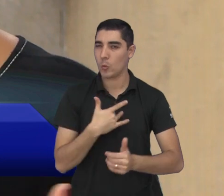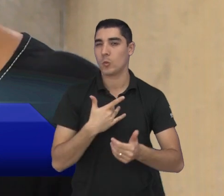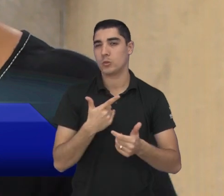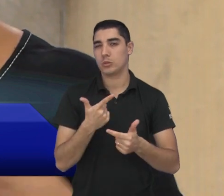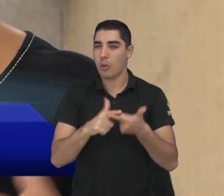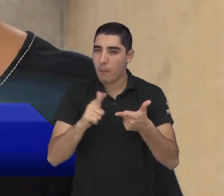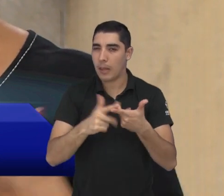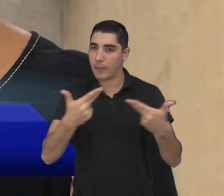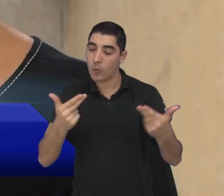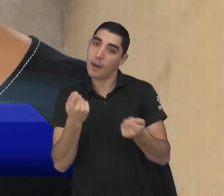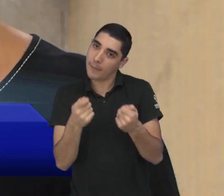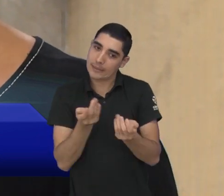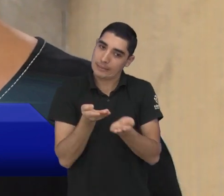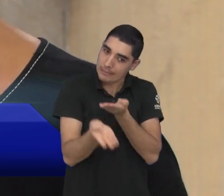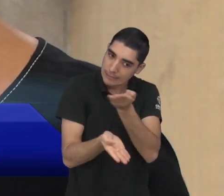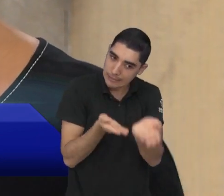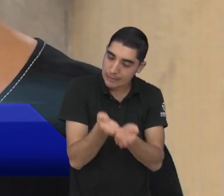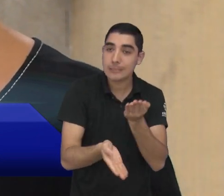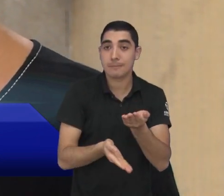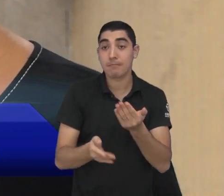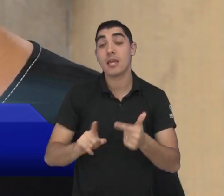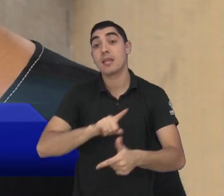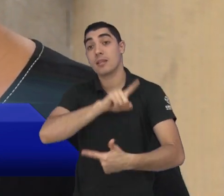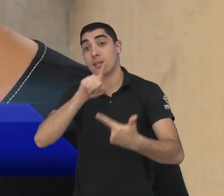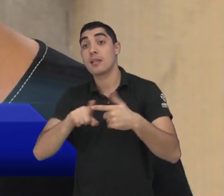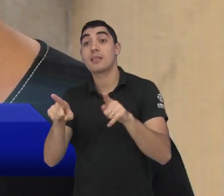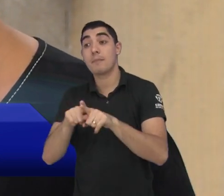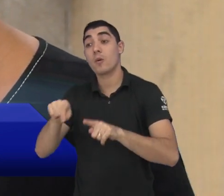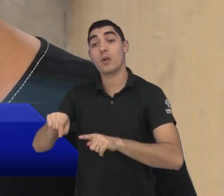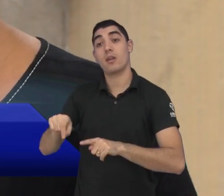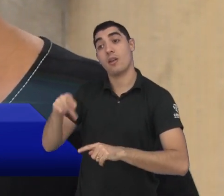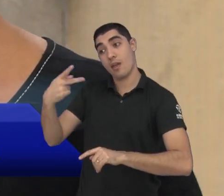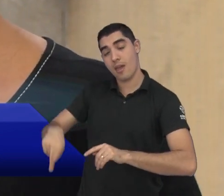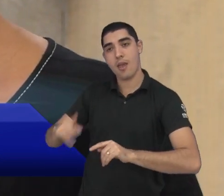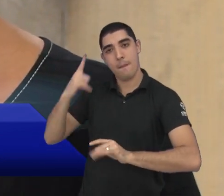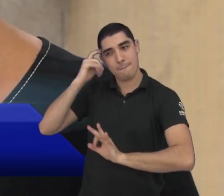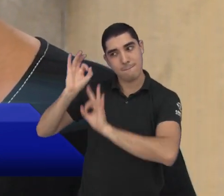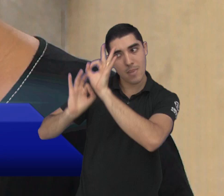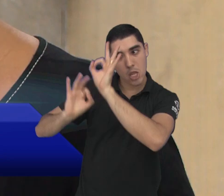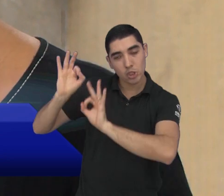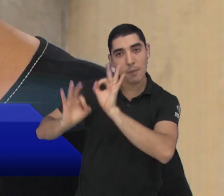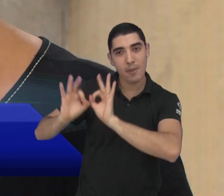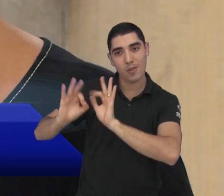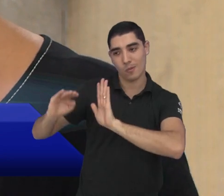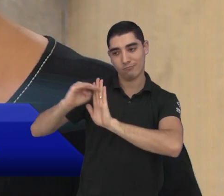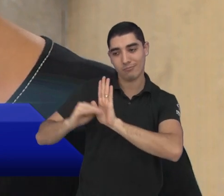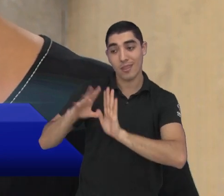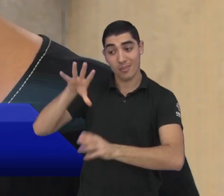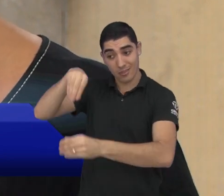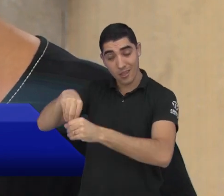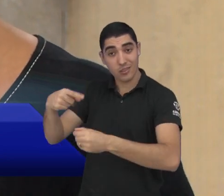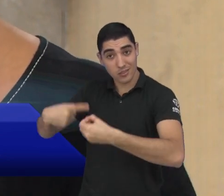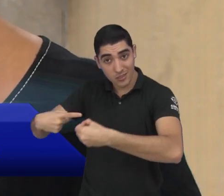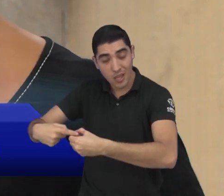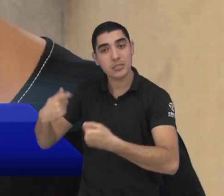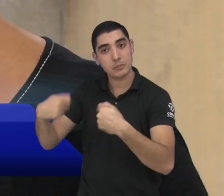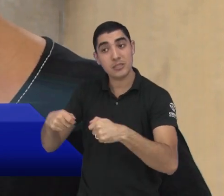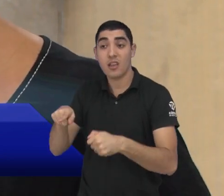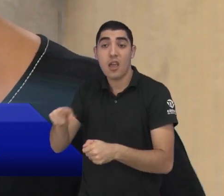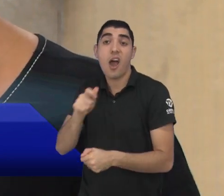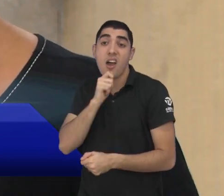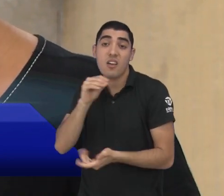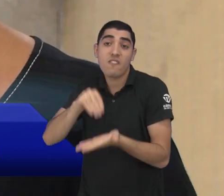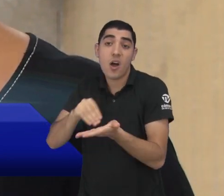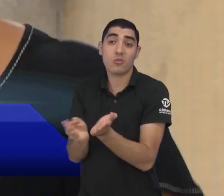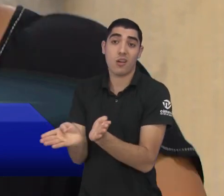e as cidades, né, como um todo, no seu plano estrutural, vão precisar ser alteradas. Né? As nossas cidades ainda são pouco